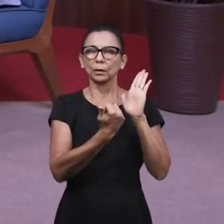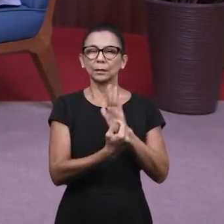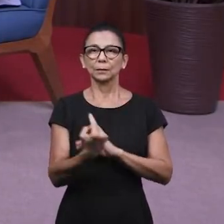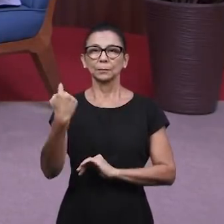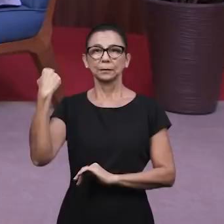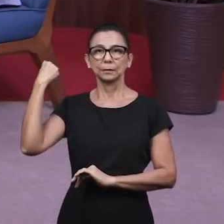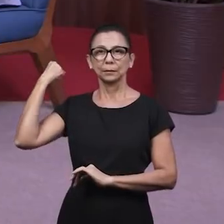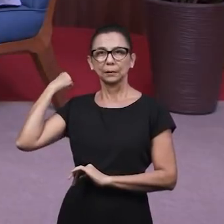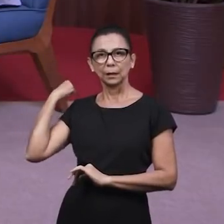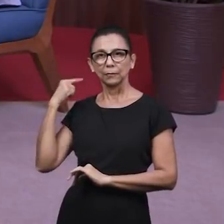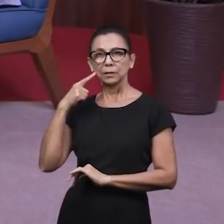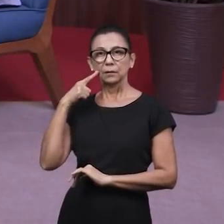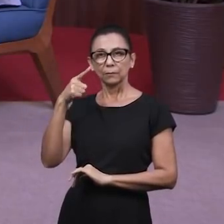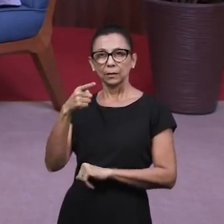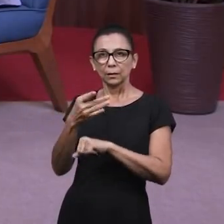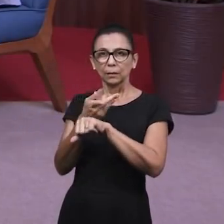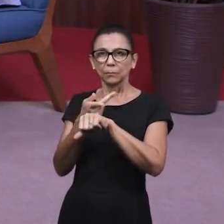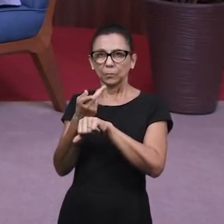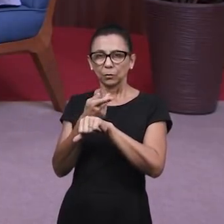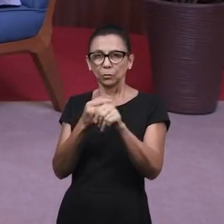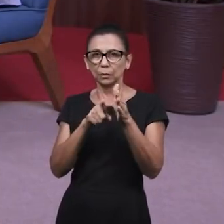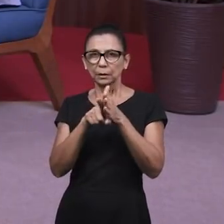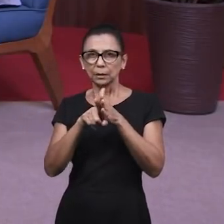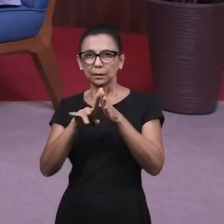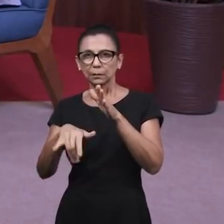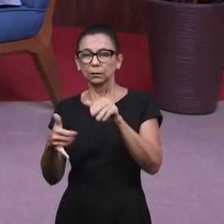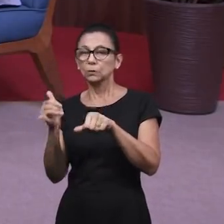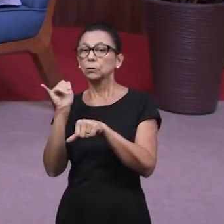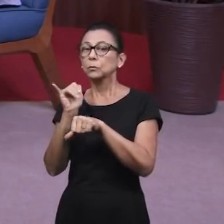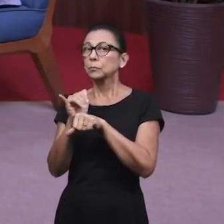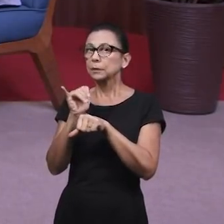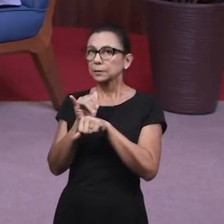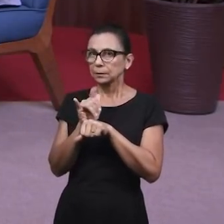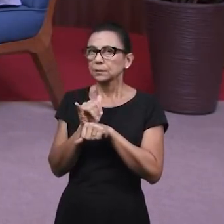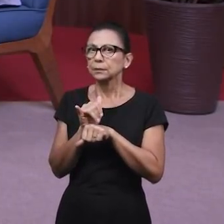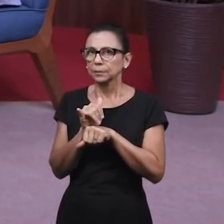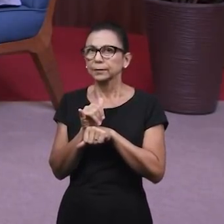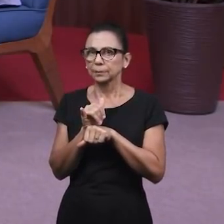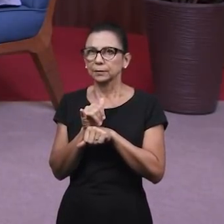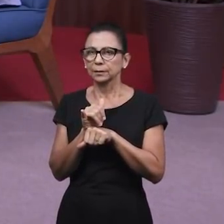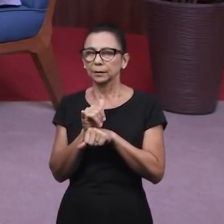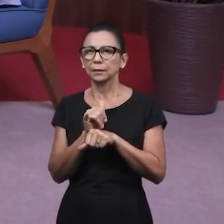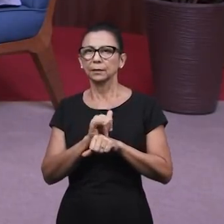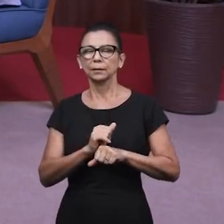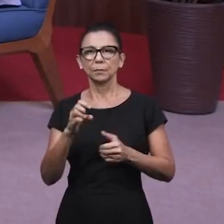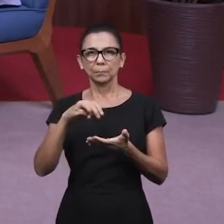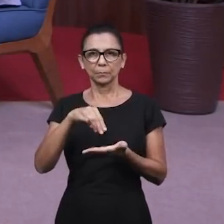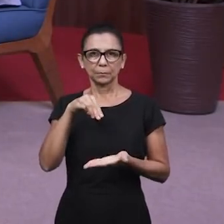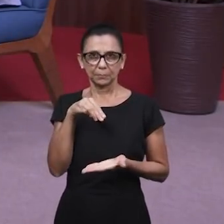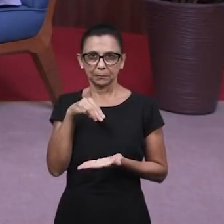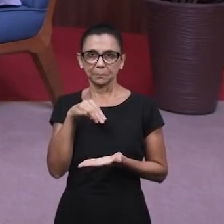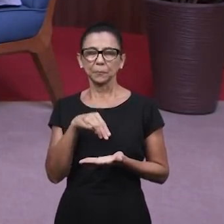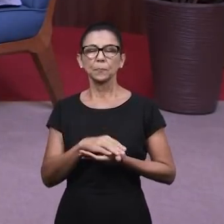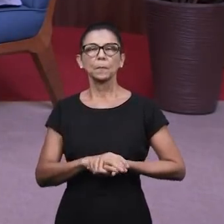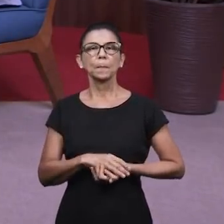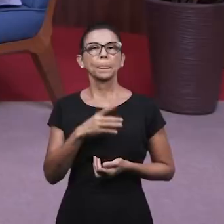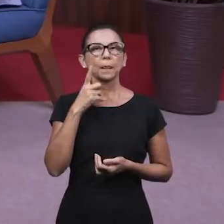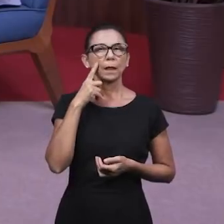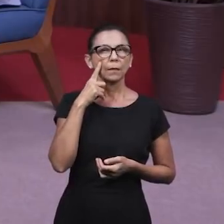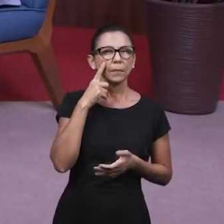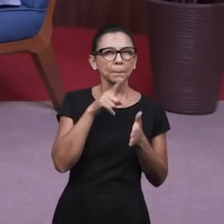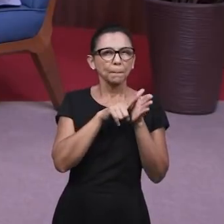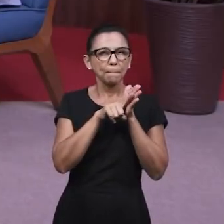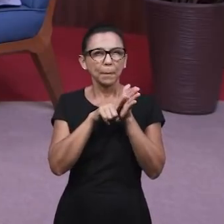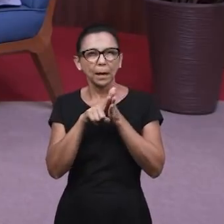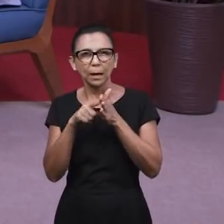riqueza maravilhosa. Eu também recomendo que você procure lá na busca, dentro do canal da Igreja Cristã Maranata no YouTube, você vai ter